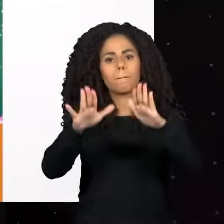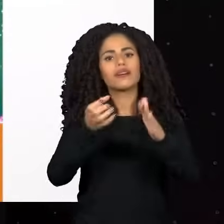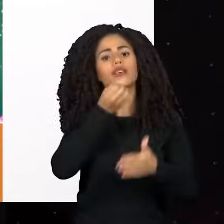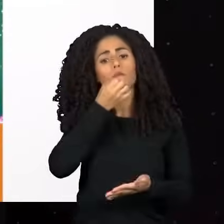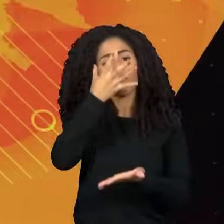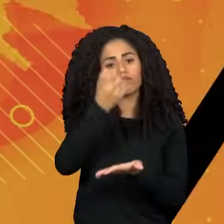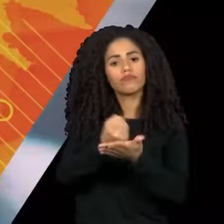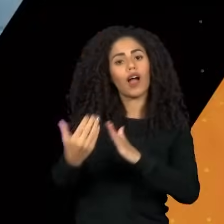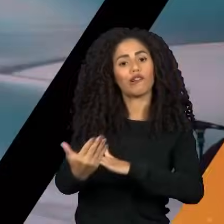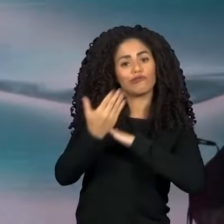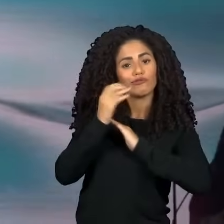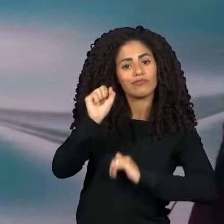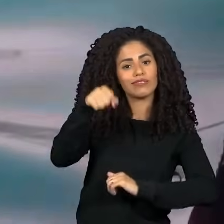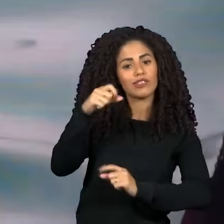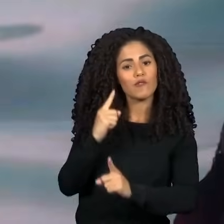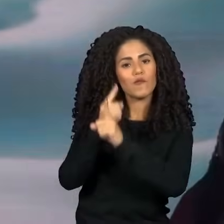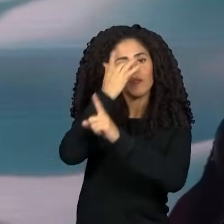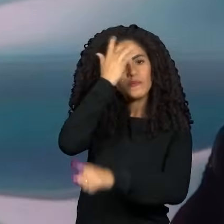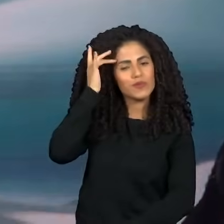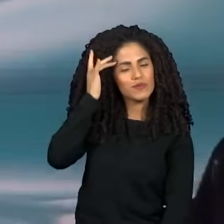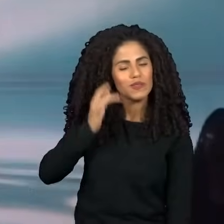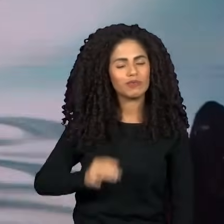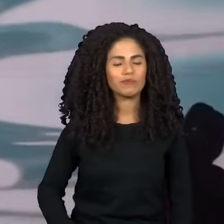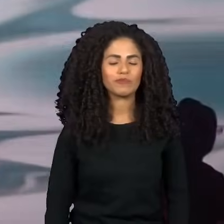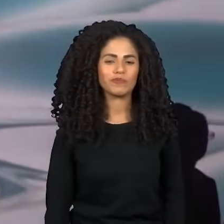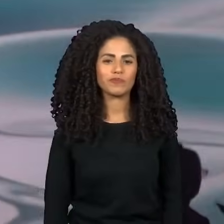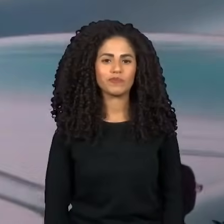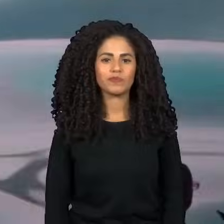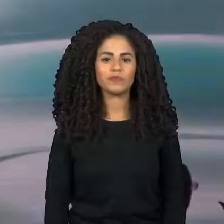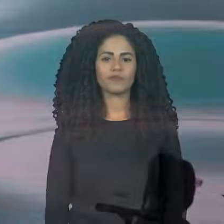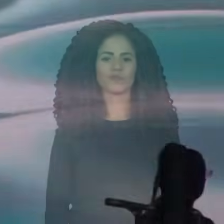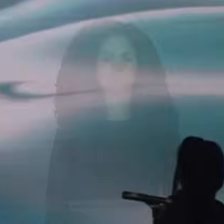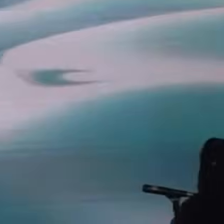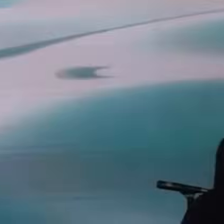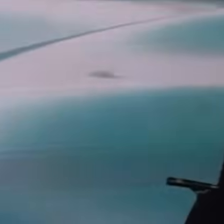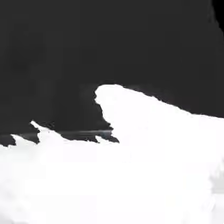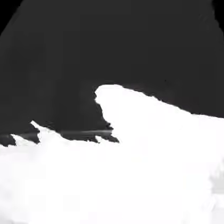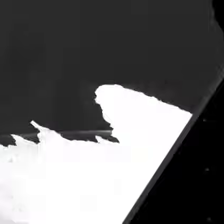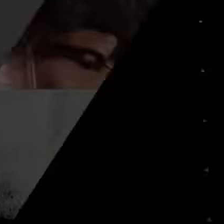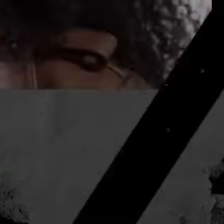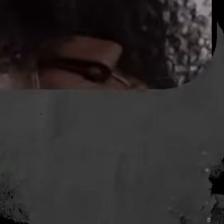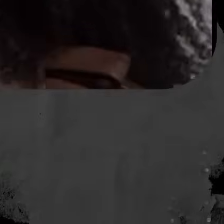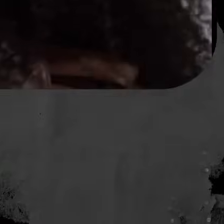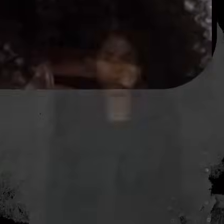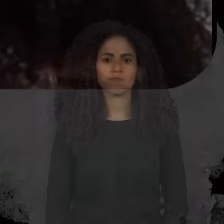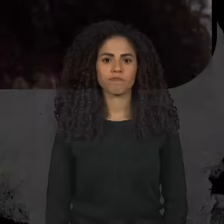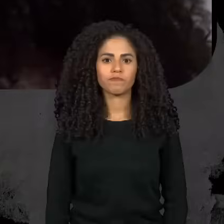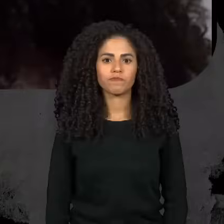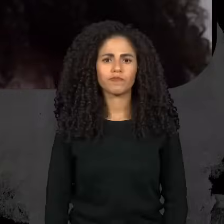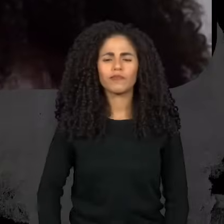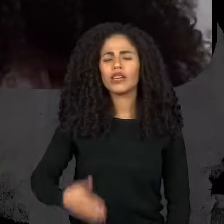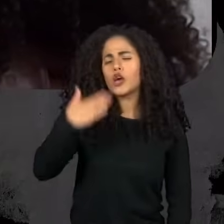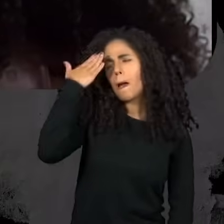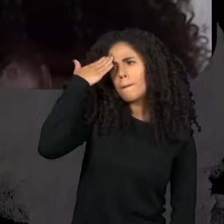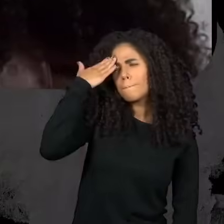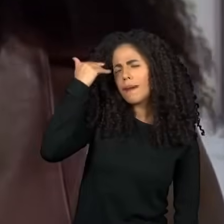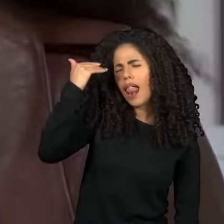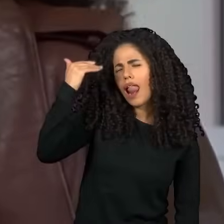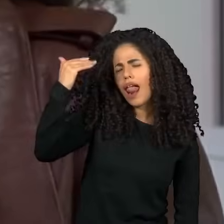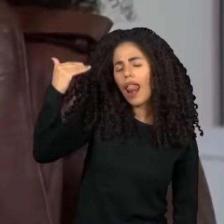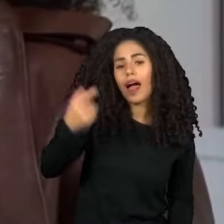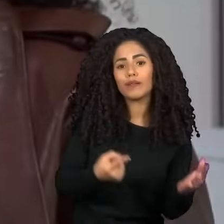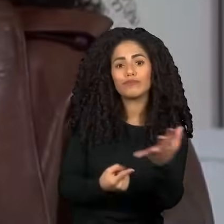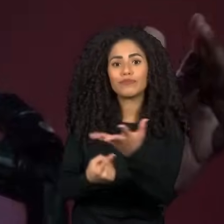gigantesco aliado. Descascou o medo pra caber coragem sem calma. Ela é uma das maiores artistas